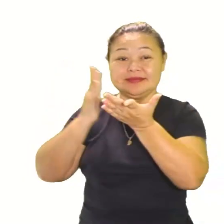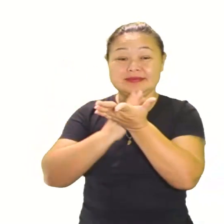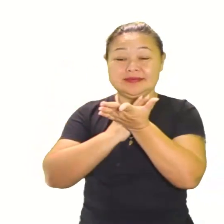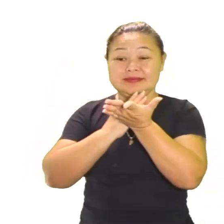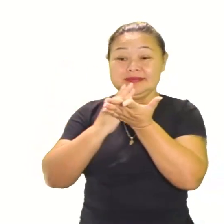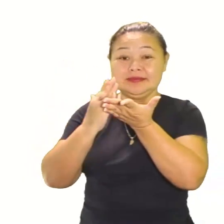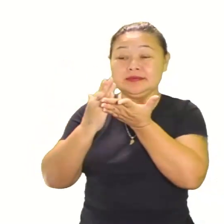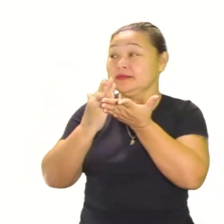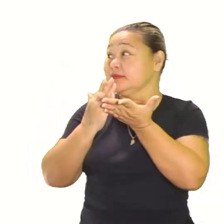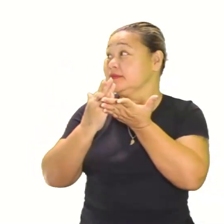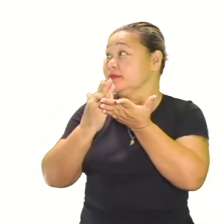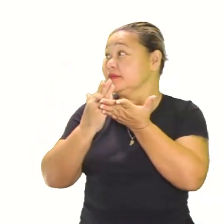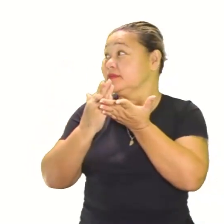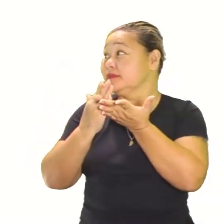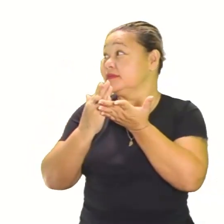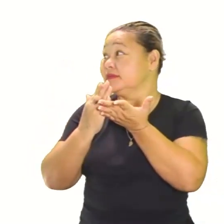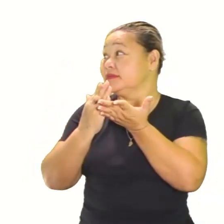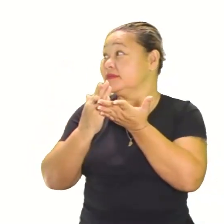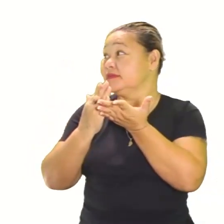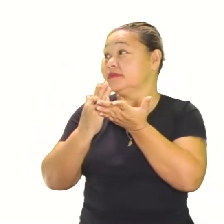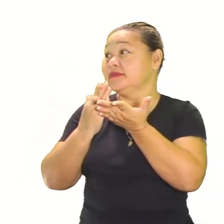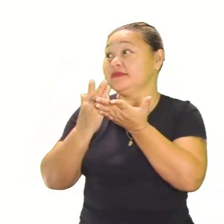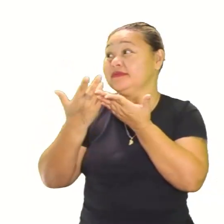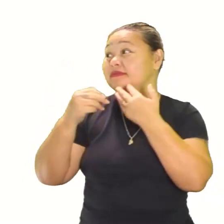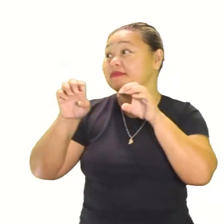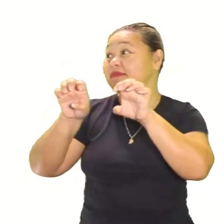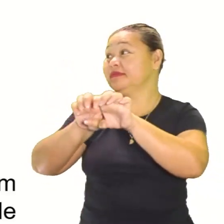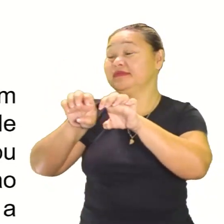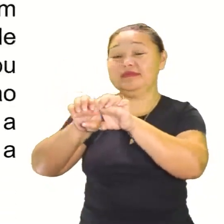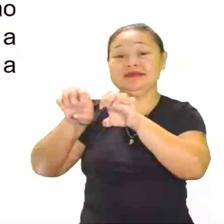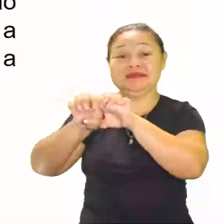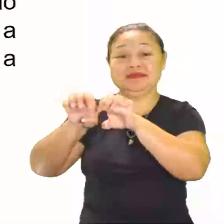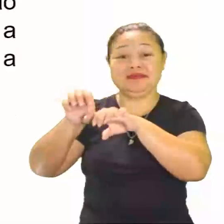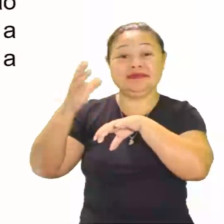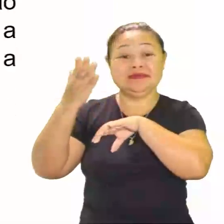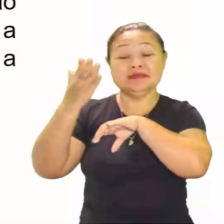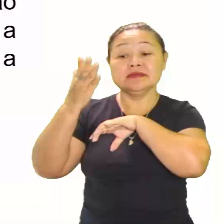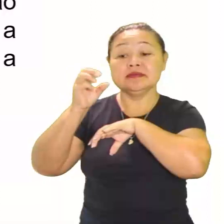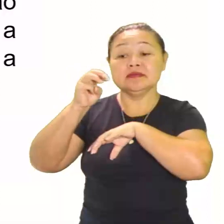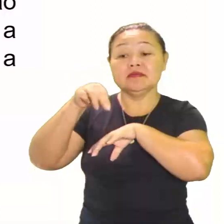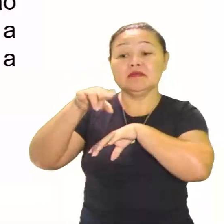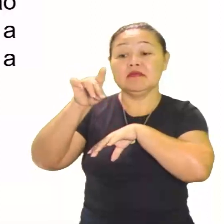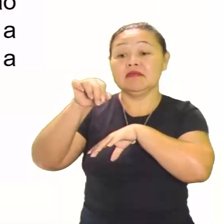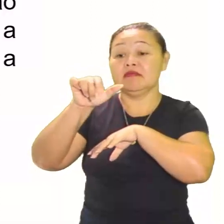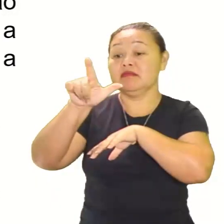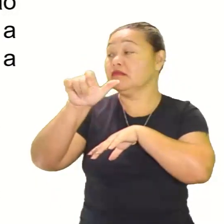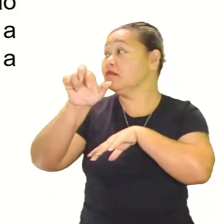Começamos na parte prática da equação modular. Vamos lá.